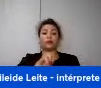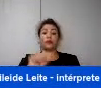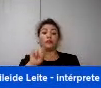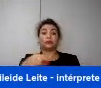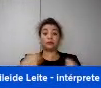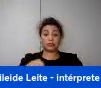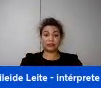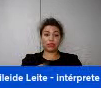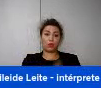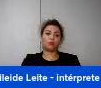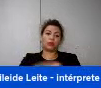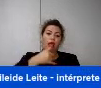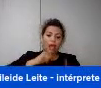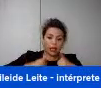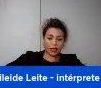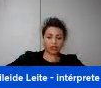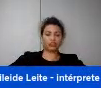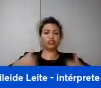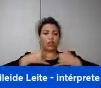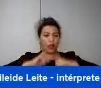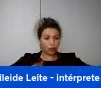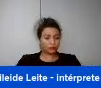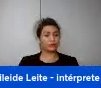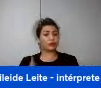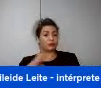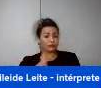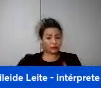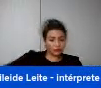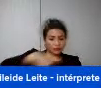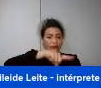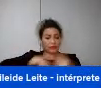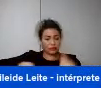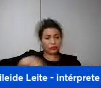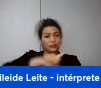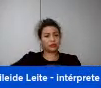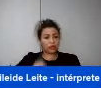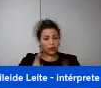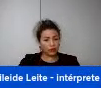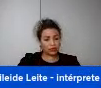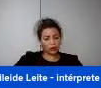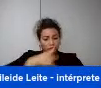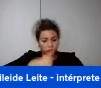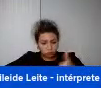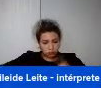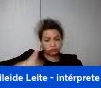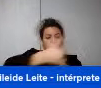energia. Né? Então, existe um fluxo constante de energia,